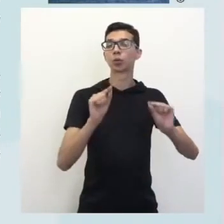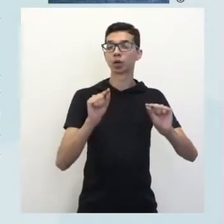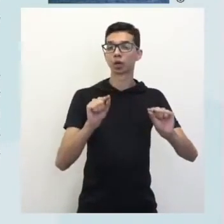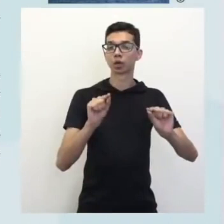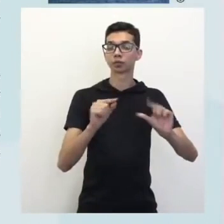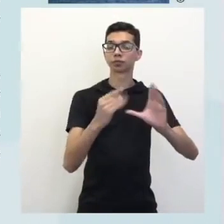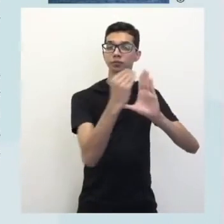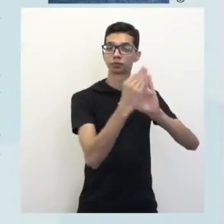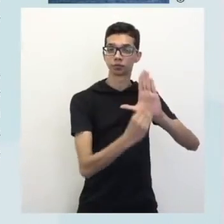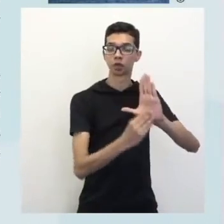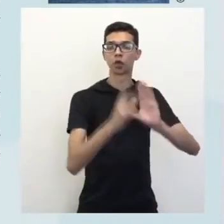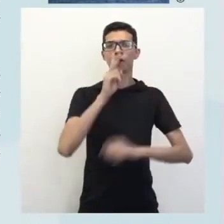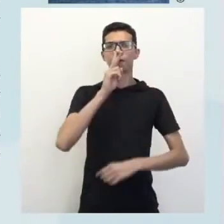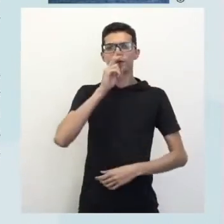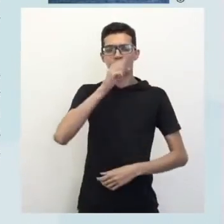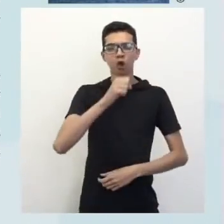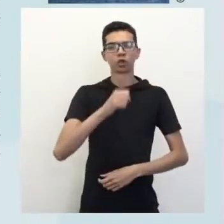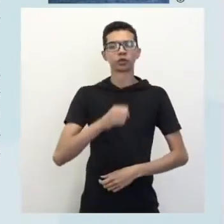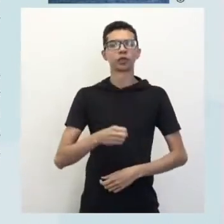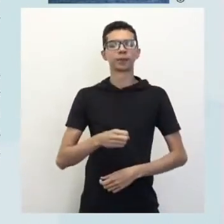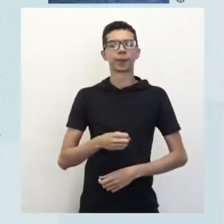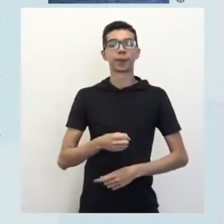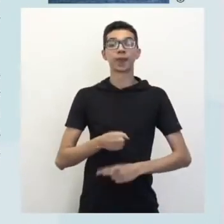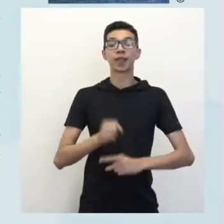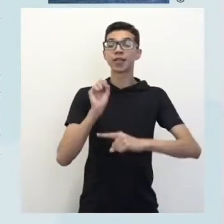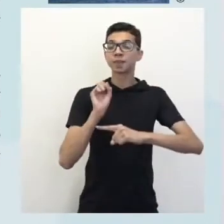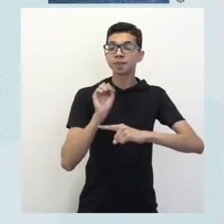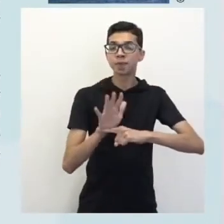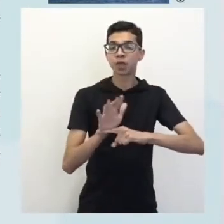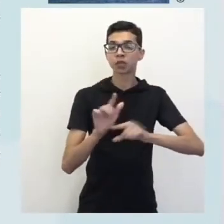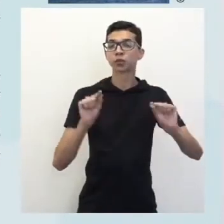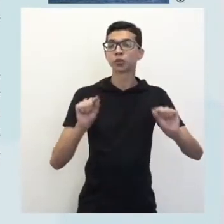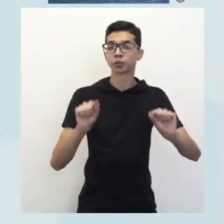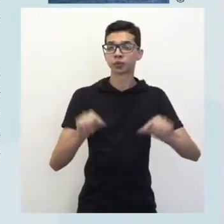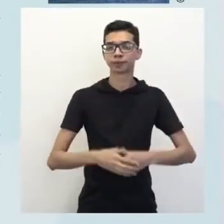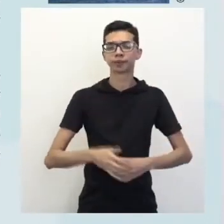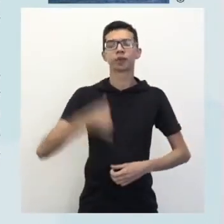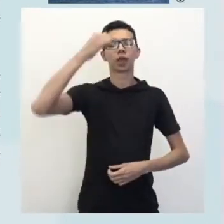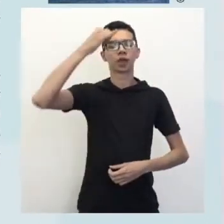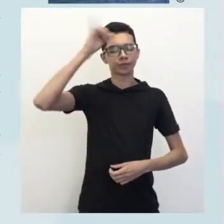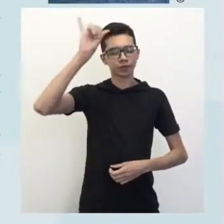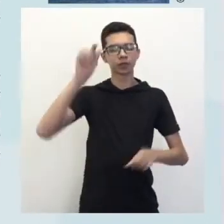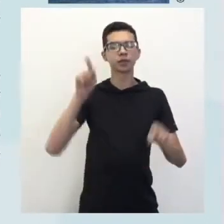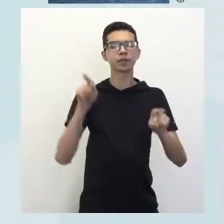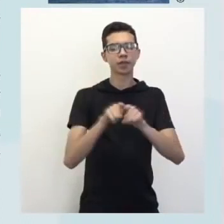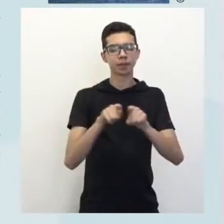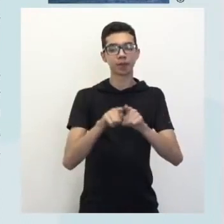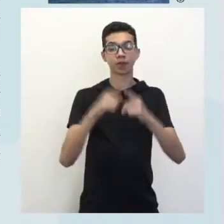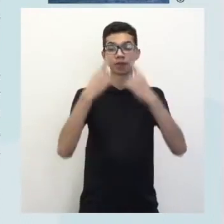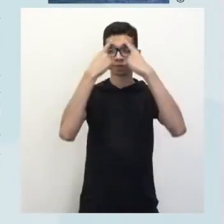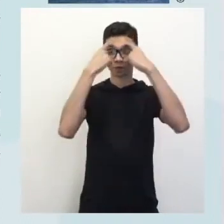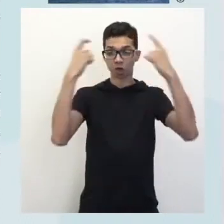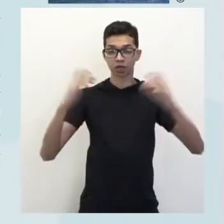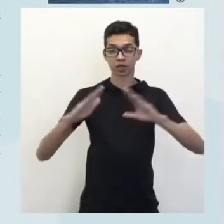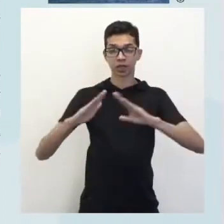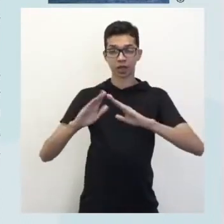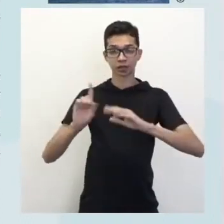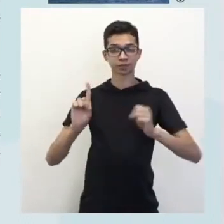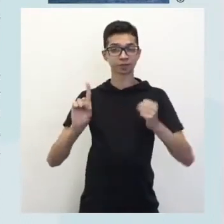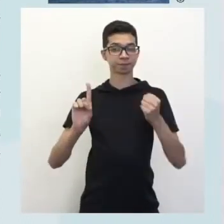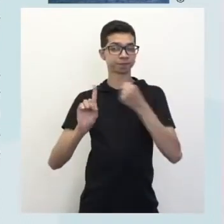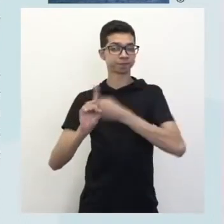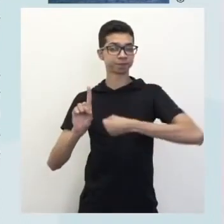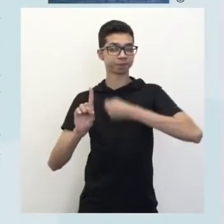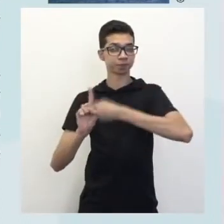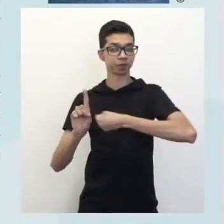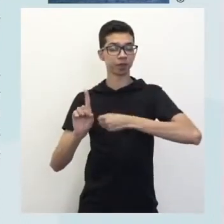uma força para impedir que aconteça, e bem como para prevenir a violência doméstica e familiar contra a mulher.